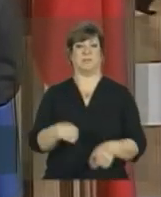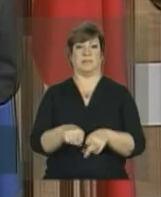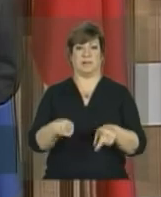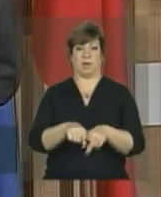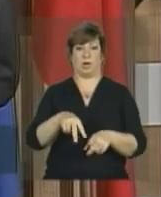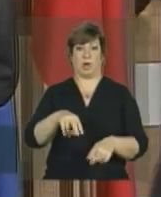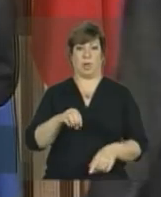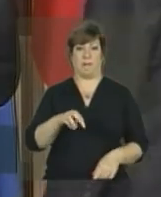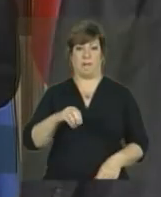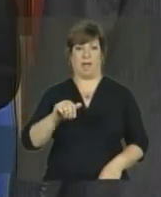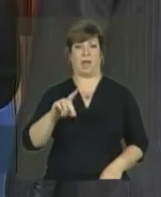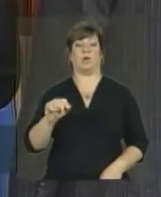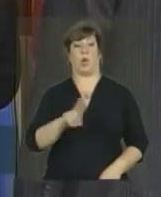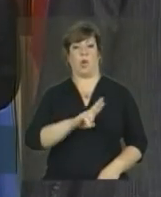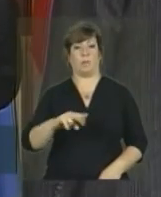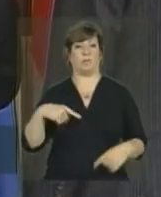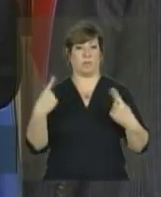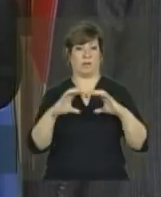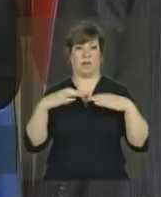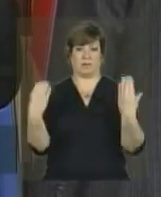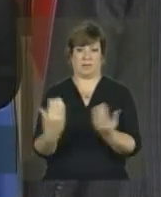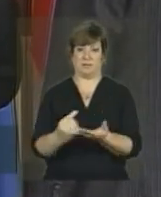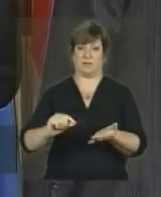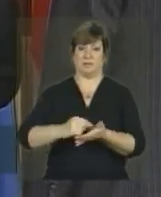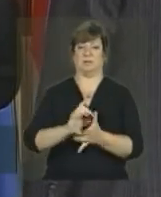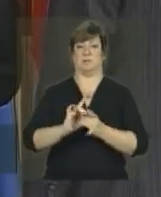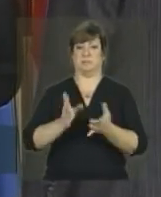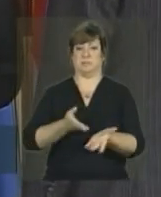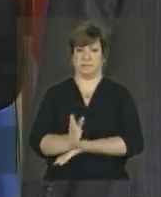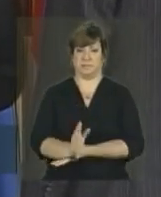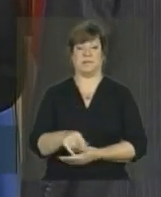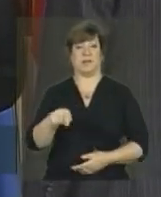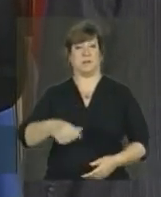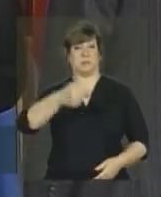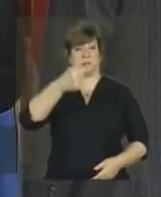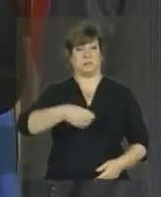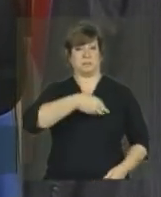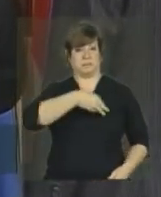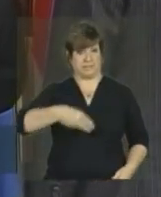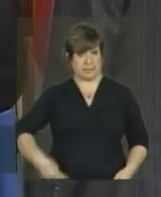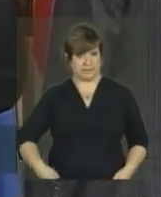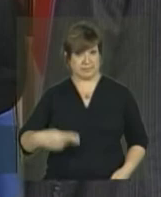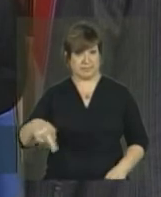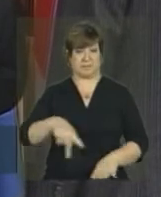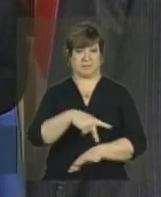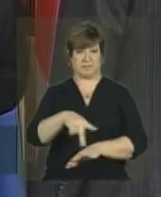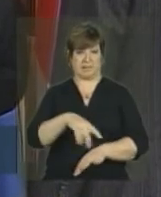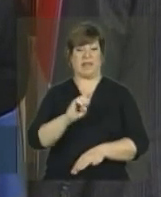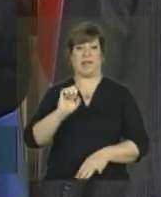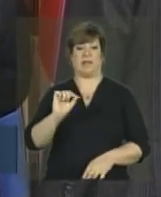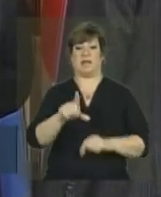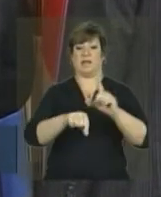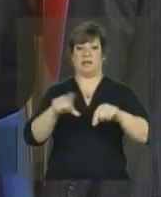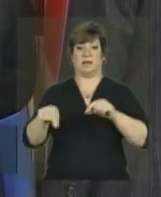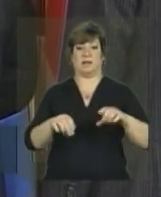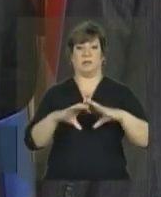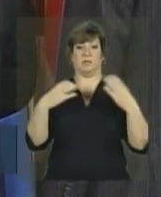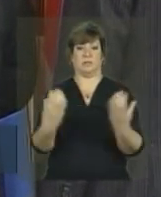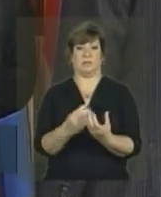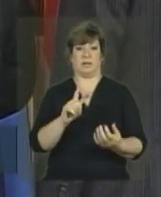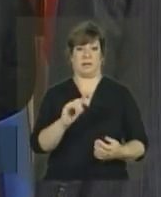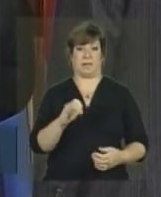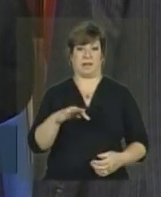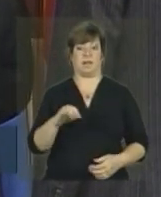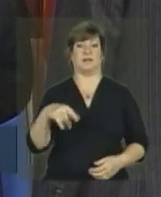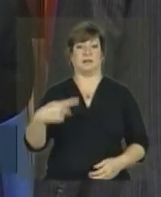ser aprovado pela Assembleia. O primeiro-ministro é quem seleciona o gabinete de ministros. O